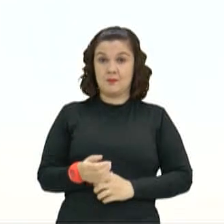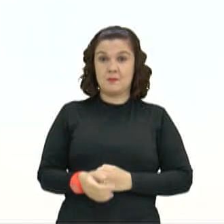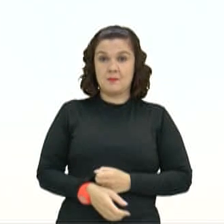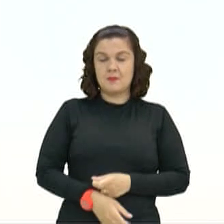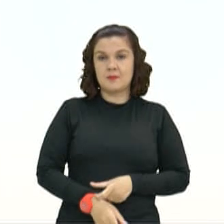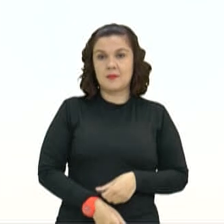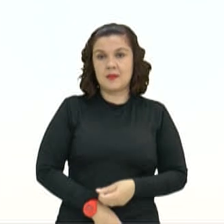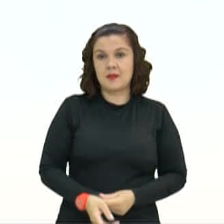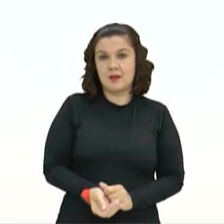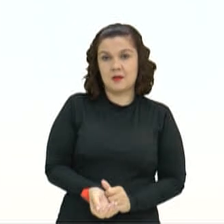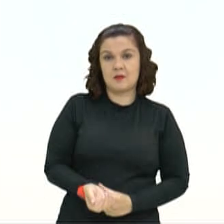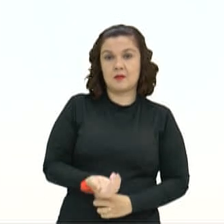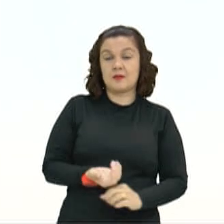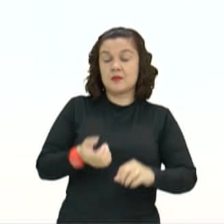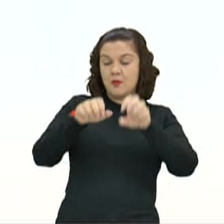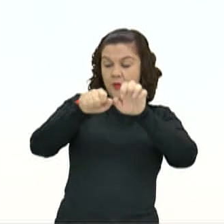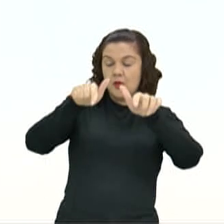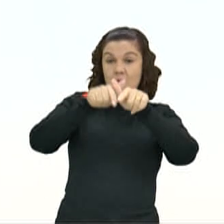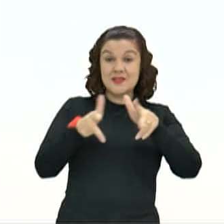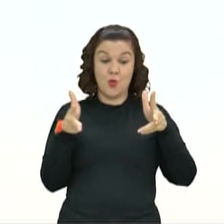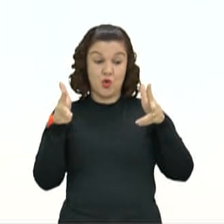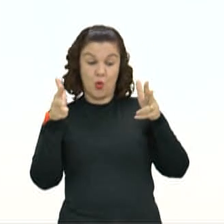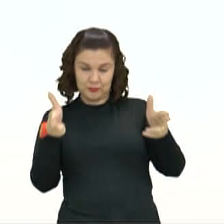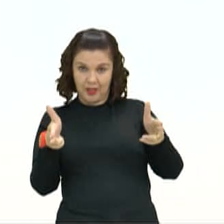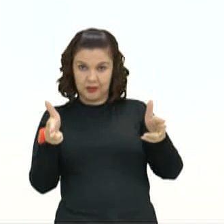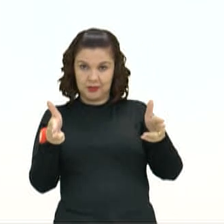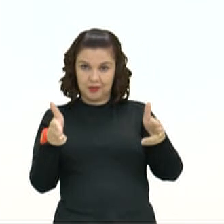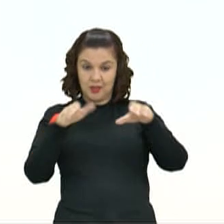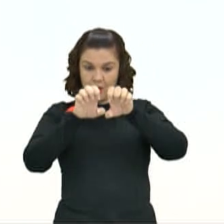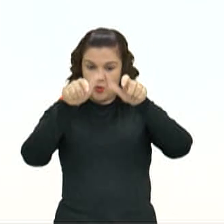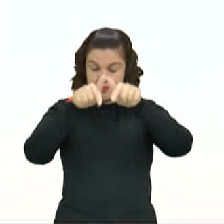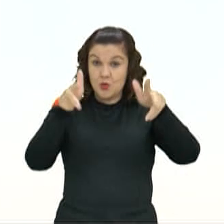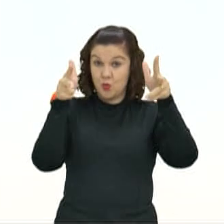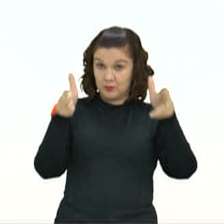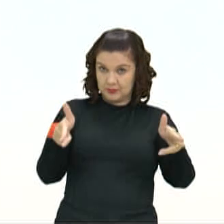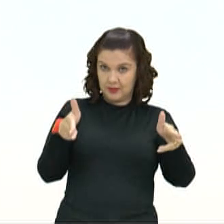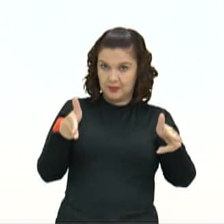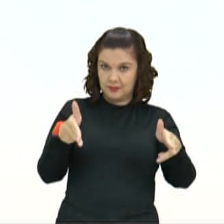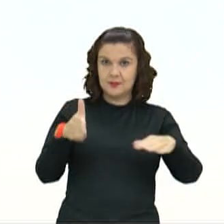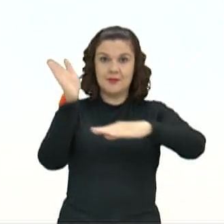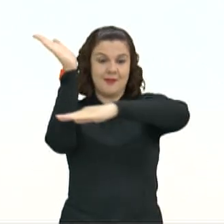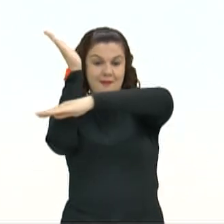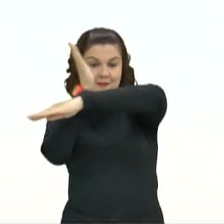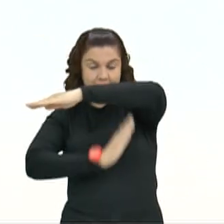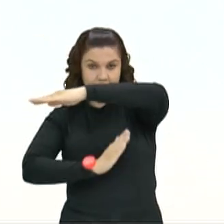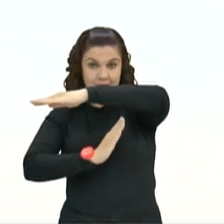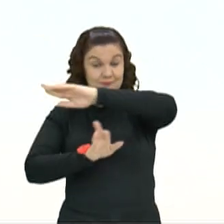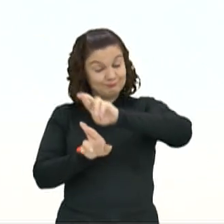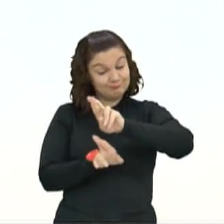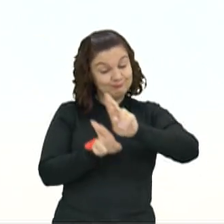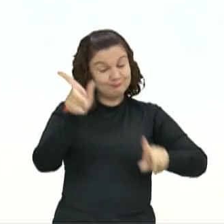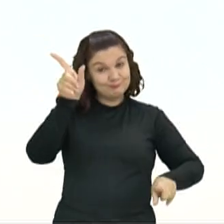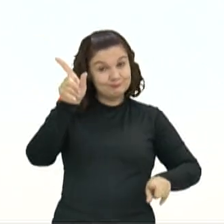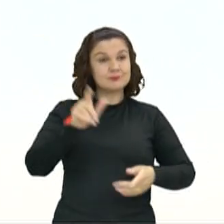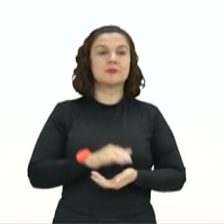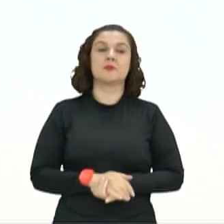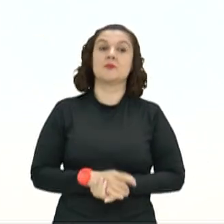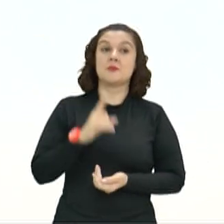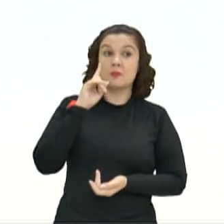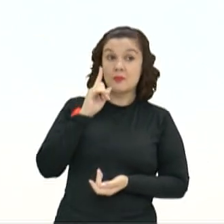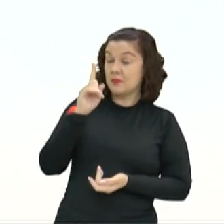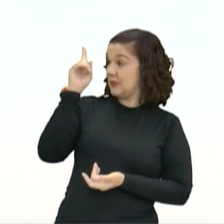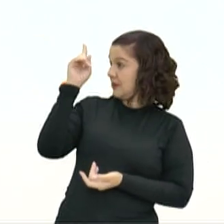uma igualdade, certo? A inequação expressa uma desigualdade. Legal, né? Vamos lá? Bom, inequação